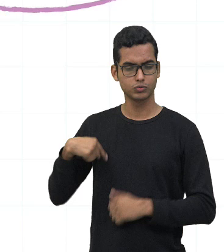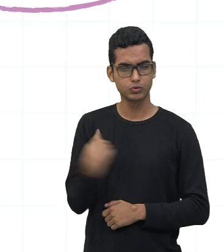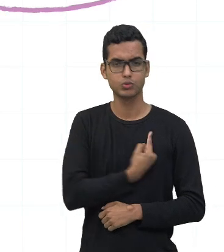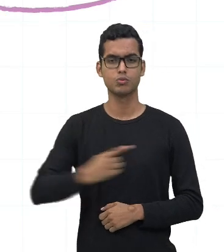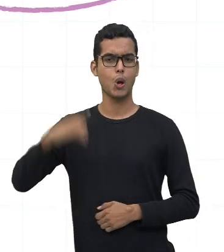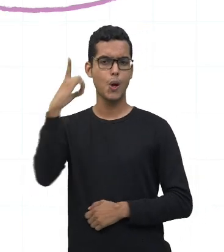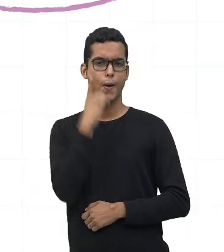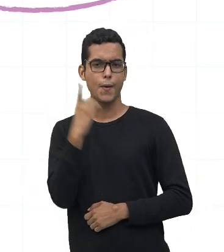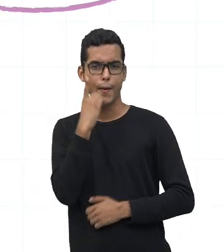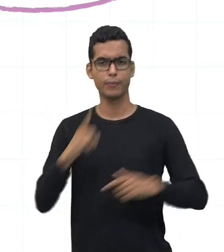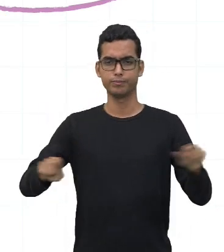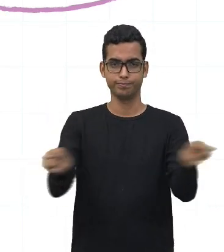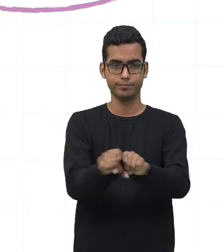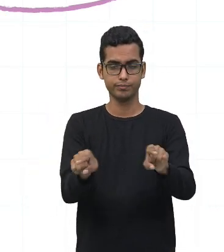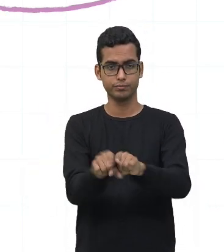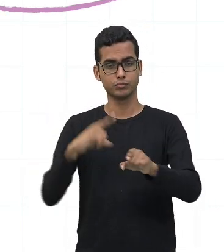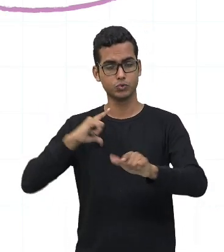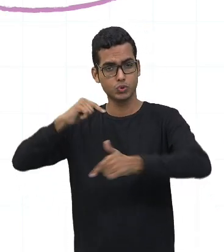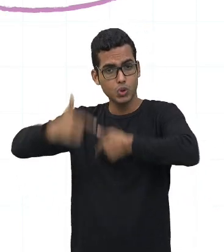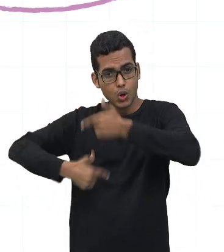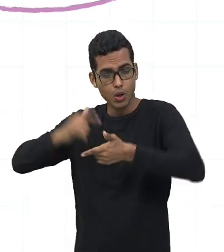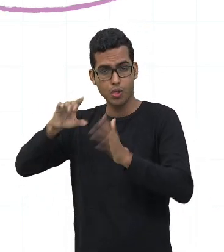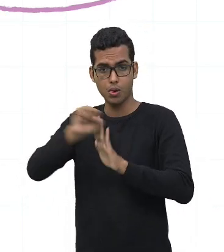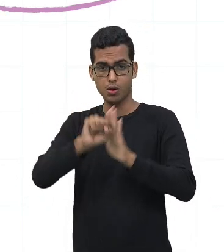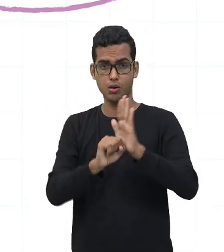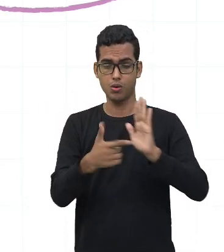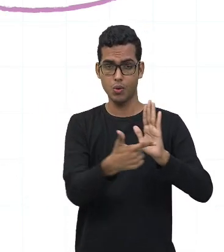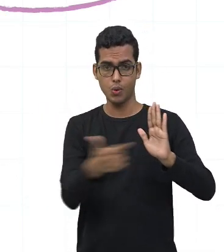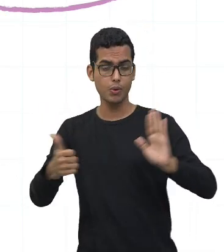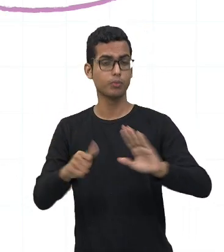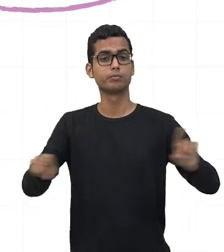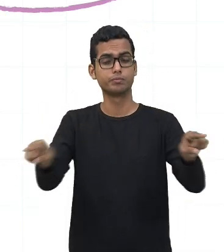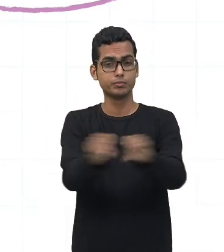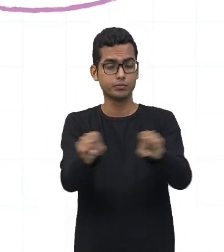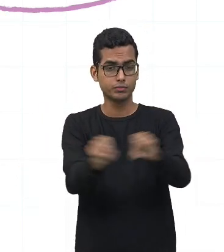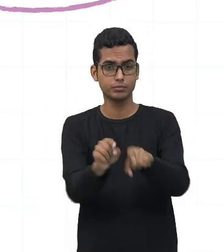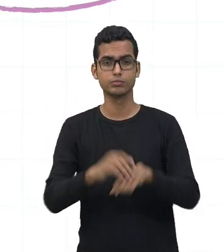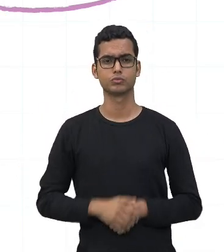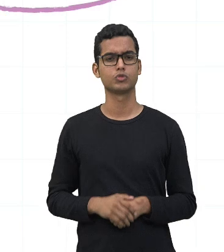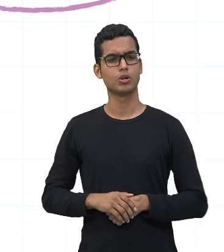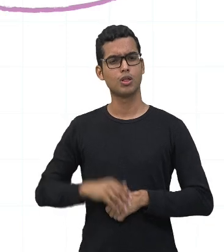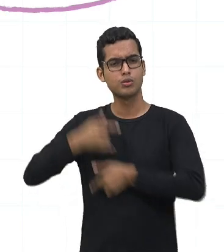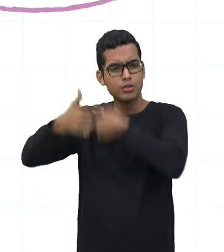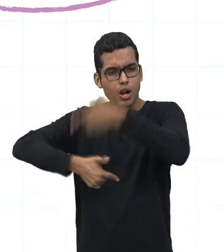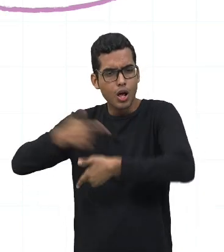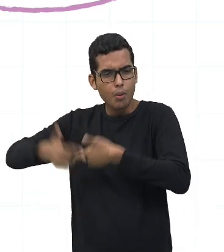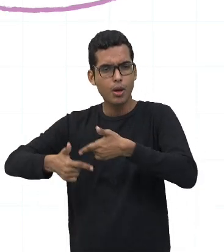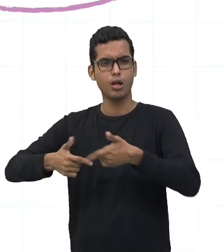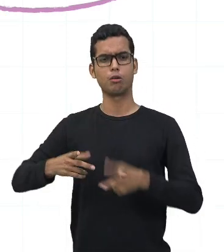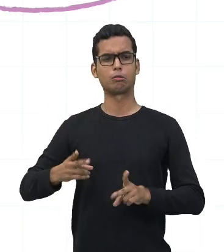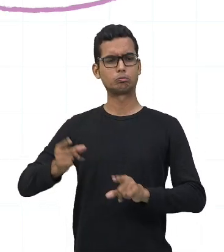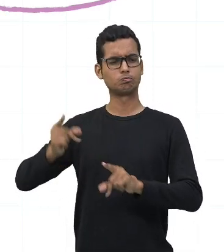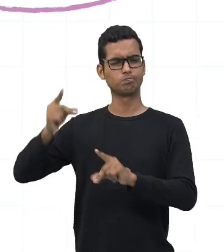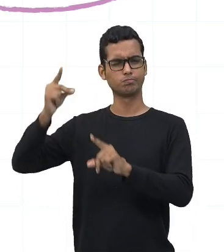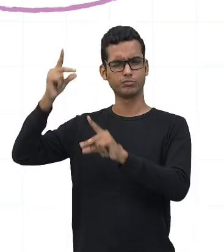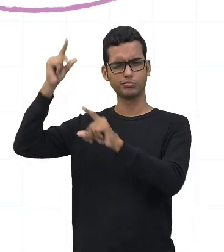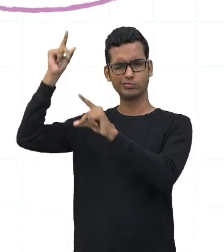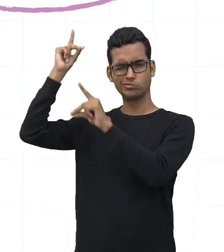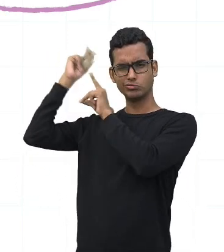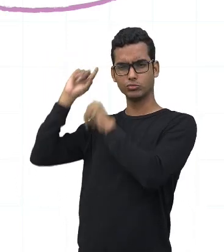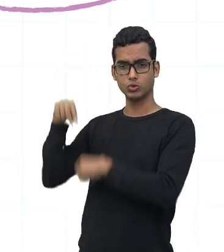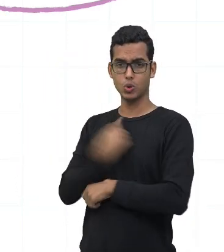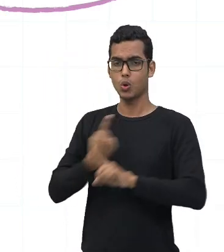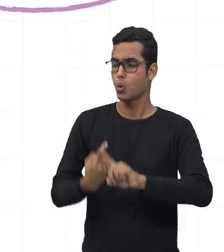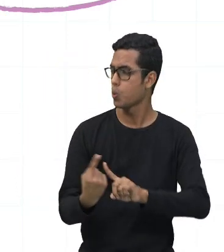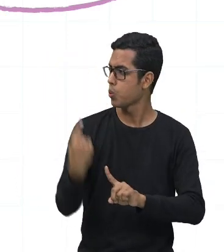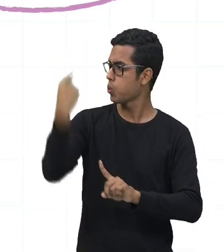né? Então, o trabalho no século XXI, o trabalho na antiguidade, nós vamos voltar lá na história,